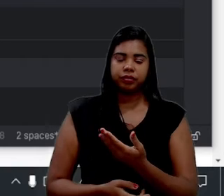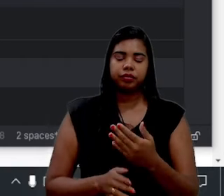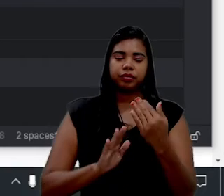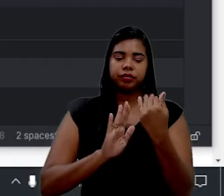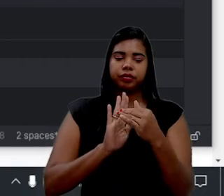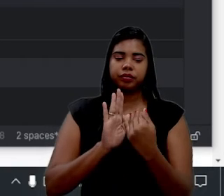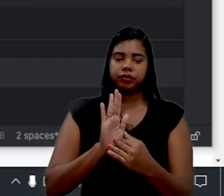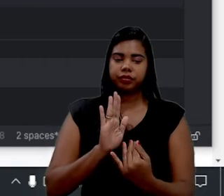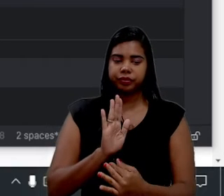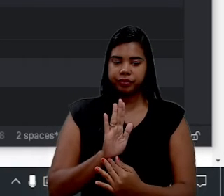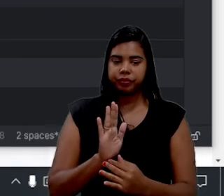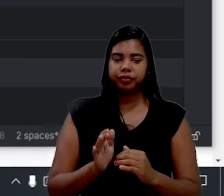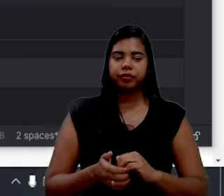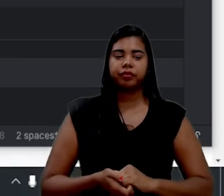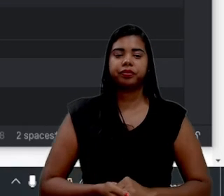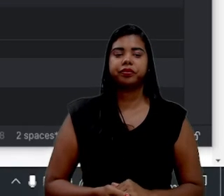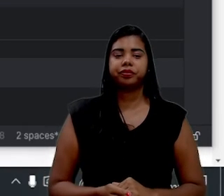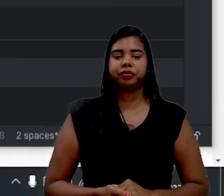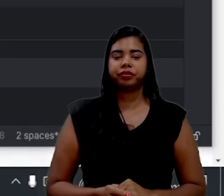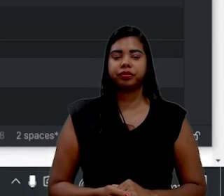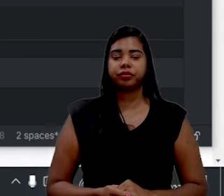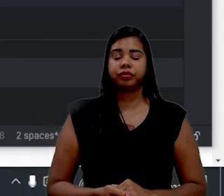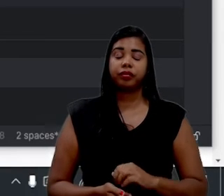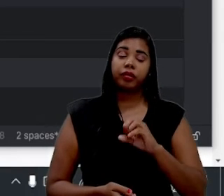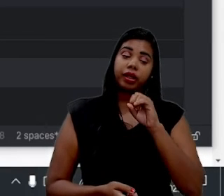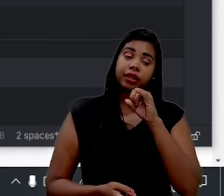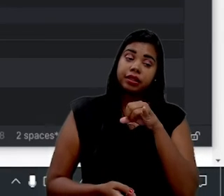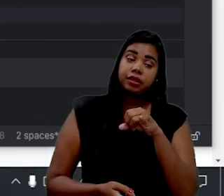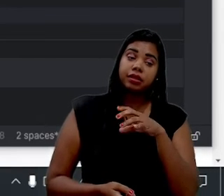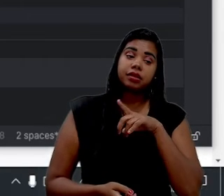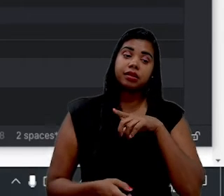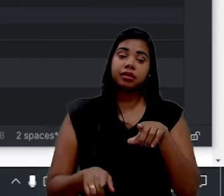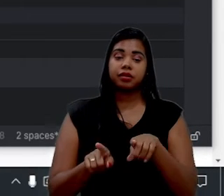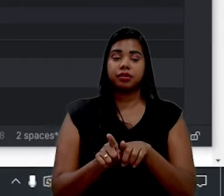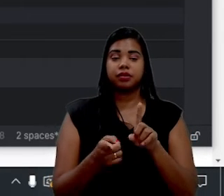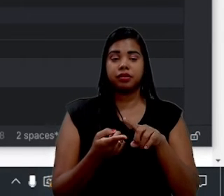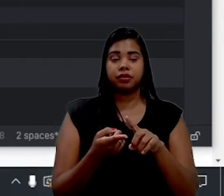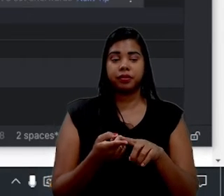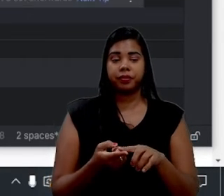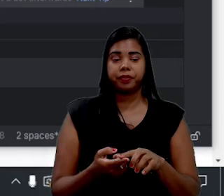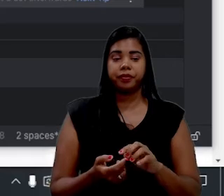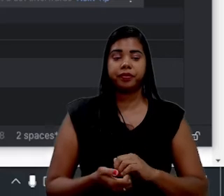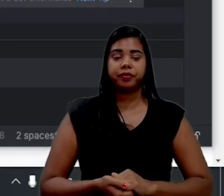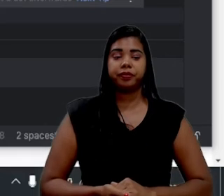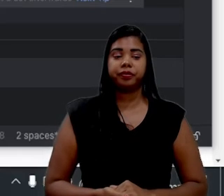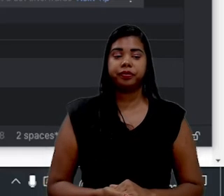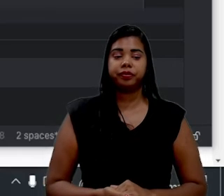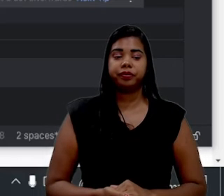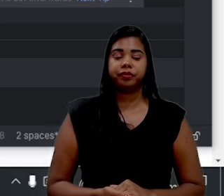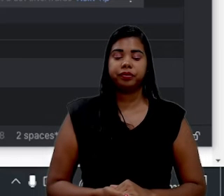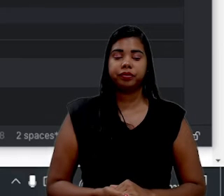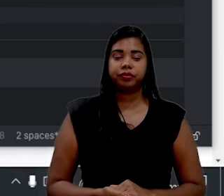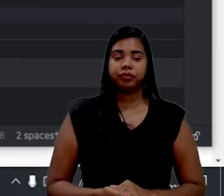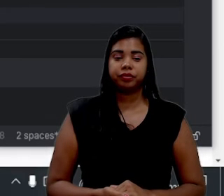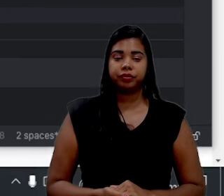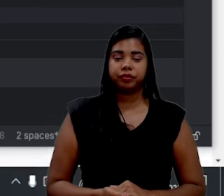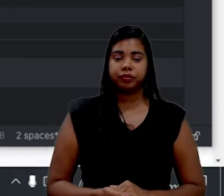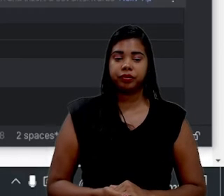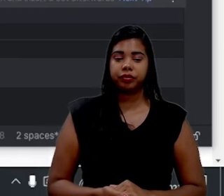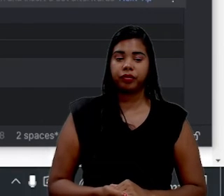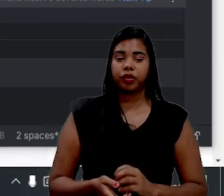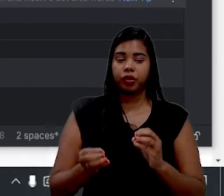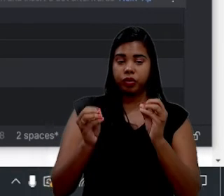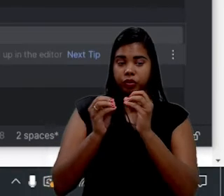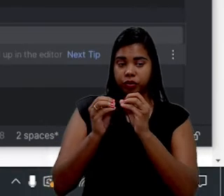ó. If form, se tiver o formulário, ele busca, né, justamente um formulário em Python que a gente vai